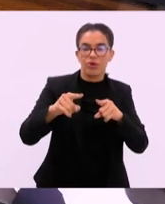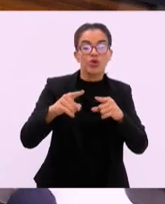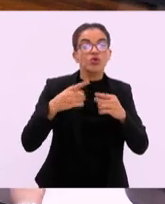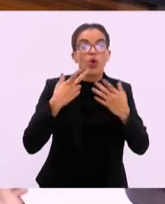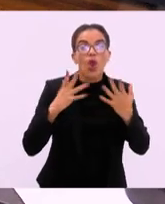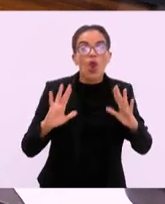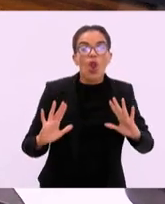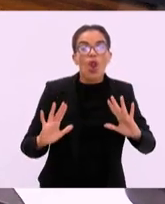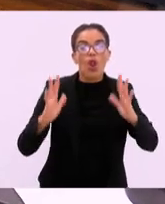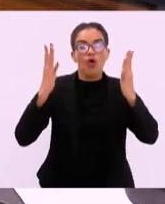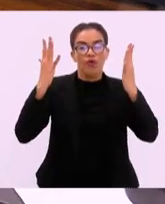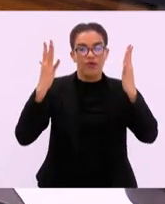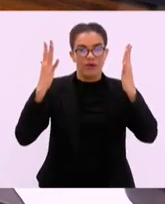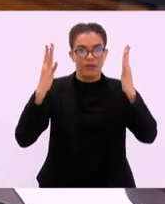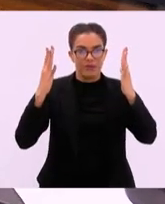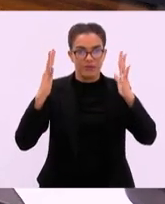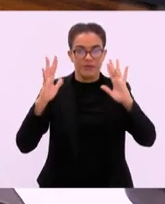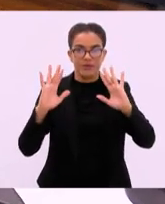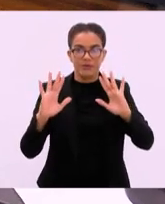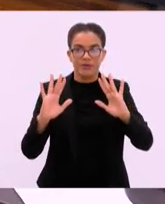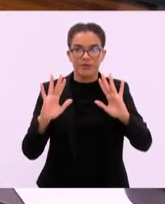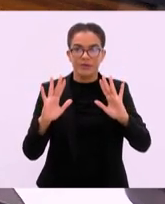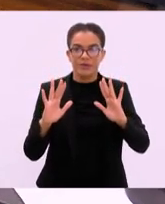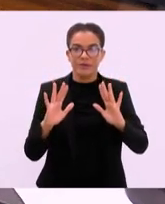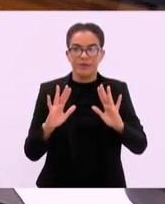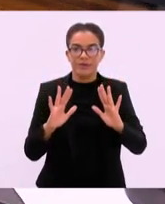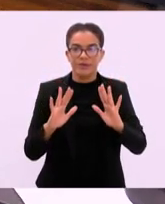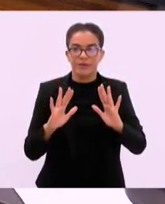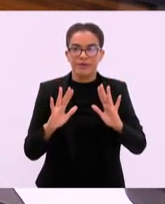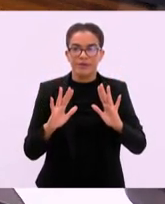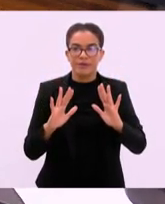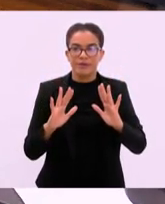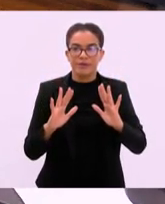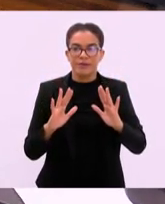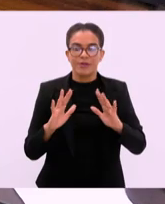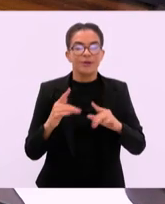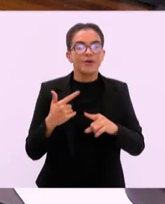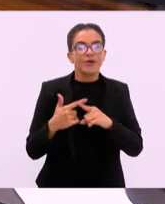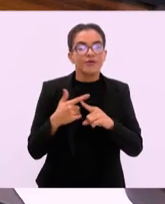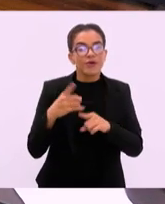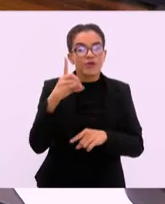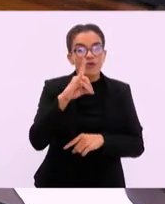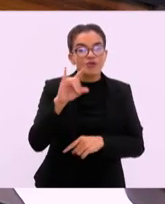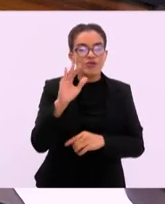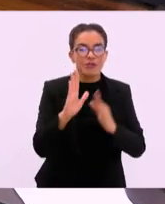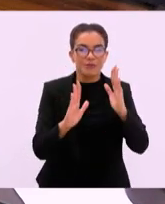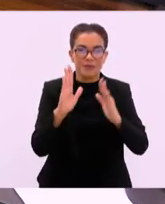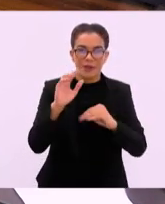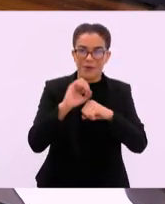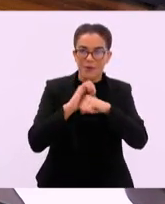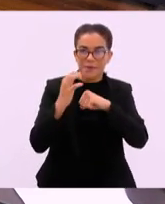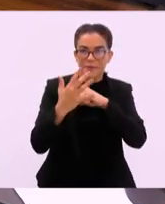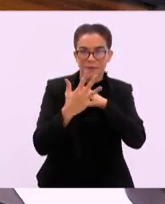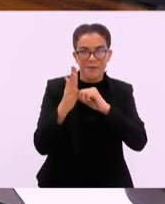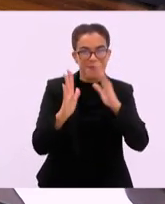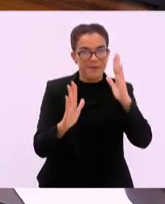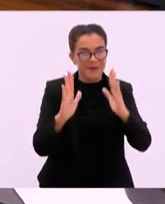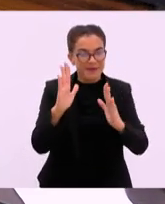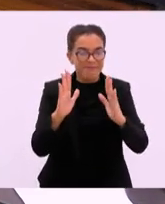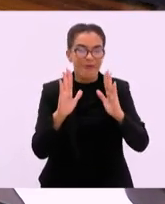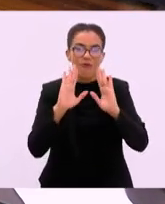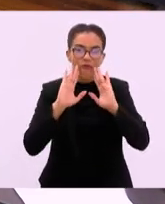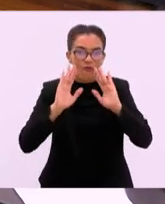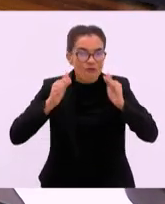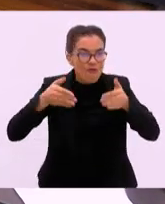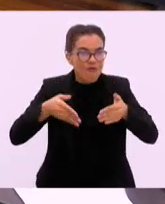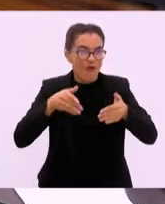Não estou discordando, estou louvando. Mas eu estava observando o porquê disso, ele fez na data do período de pandemia esse projeto. Então, acho que o foco